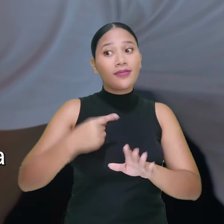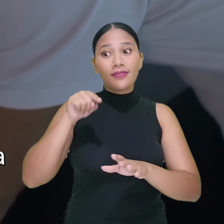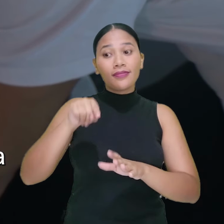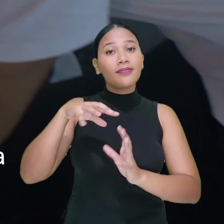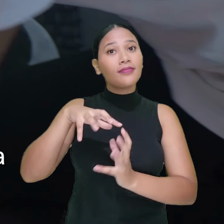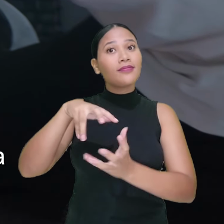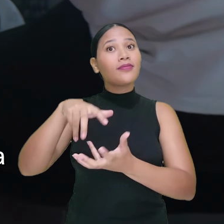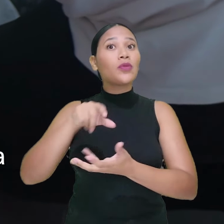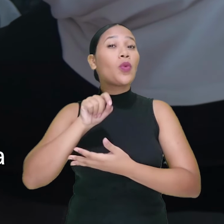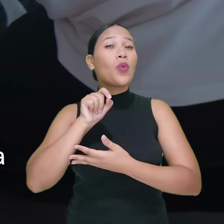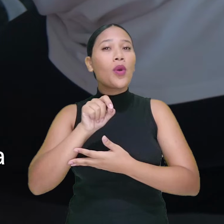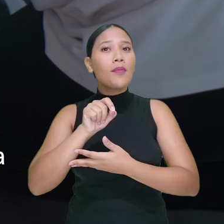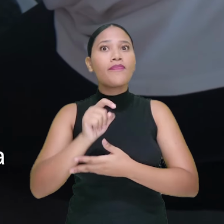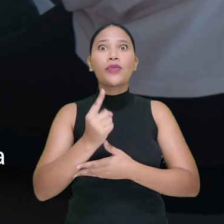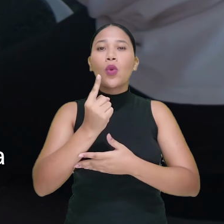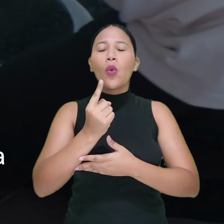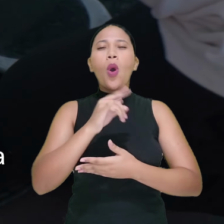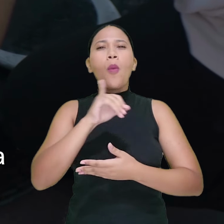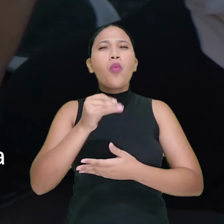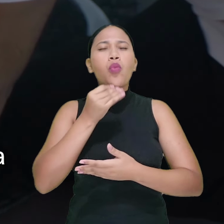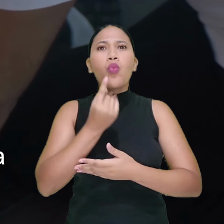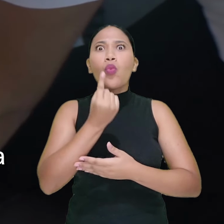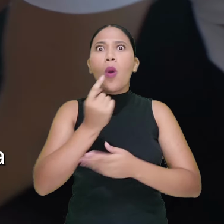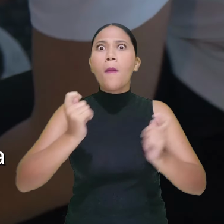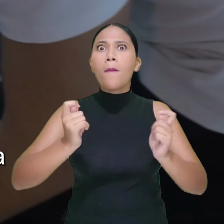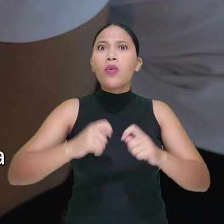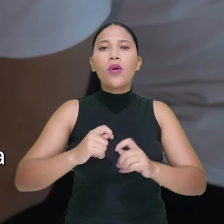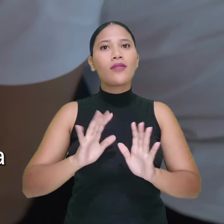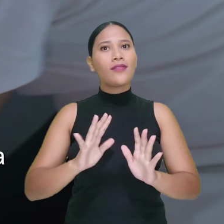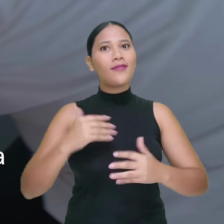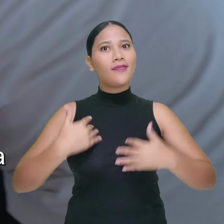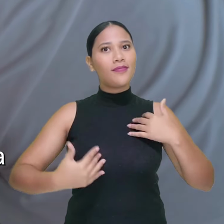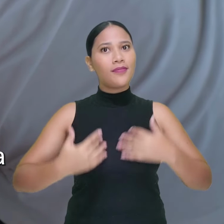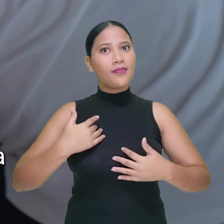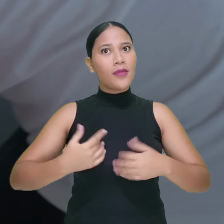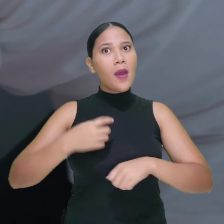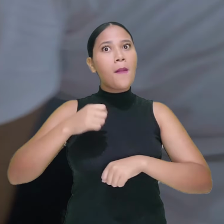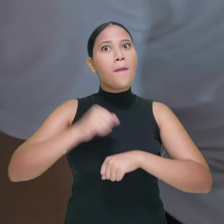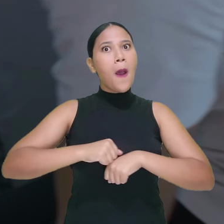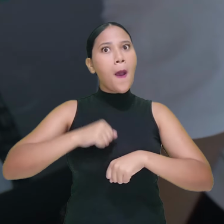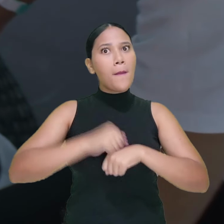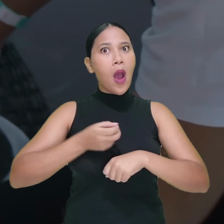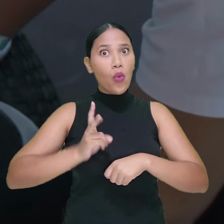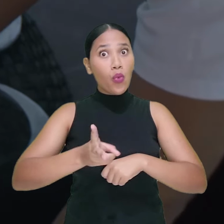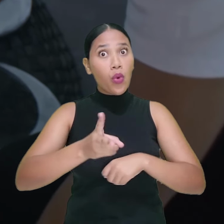Só que existe dentro de Planer, dentro desse planeta, uma possibilidade de você não virar areia, de você